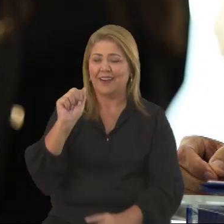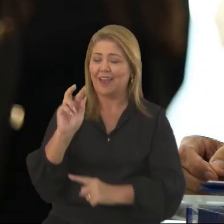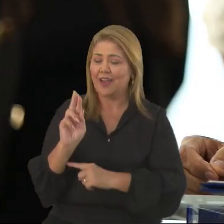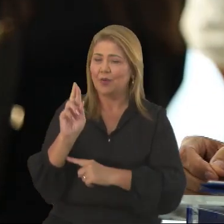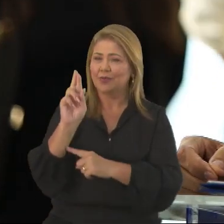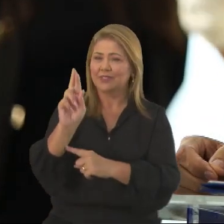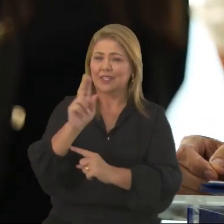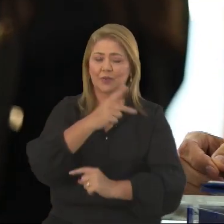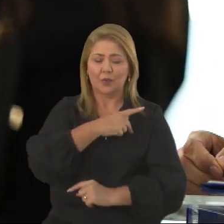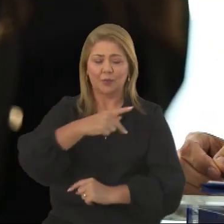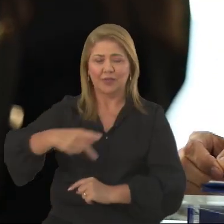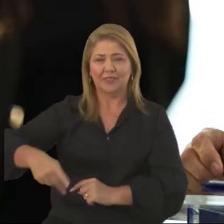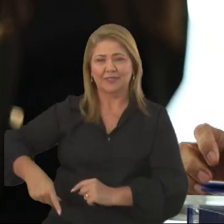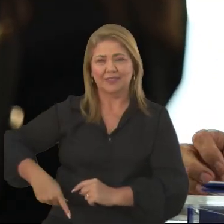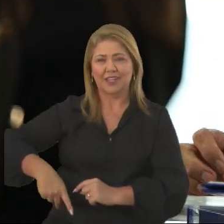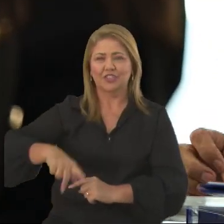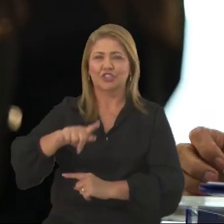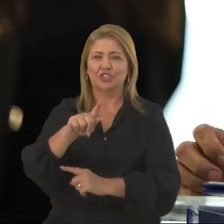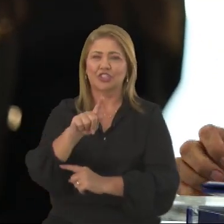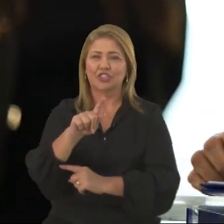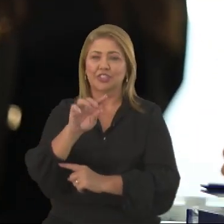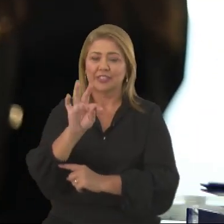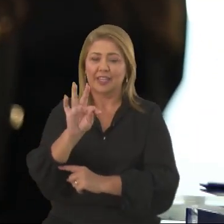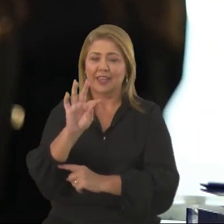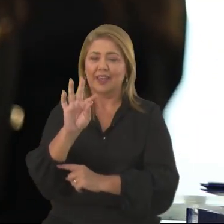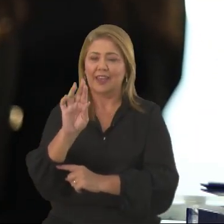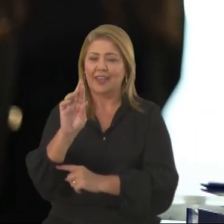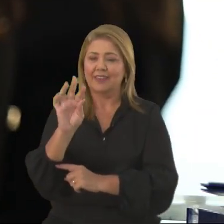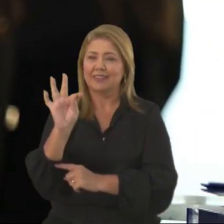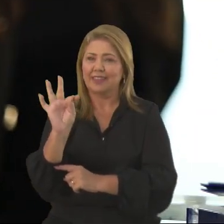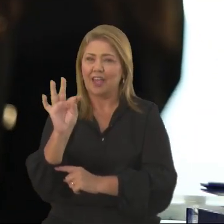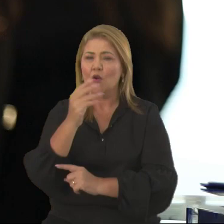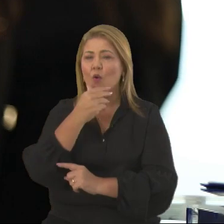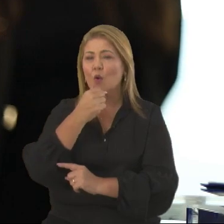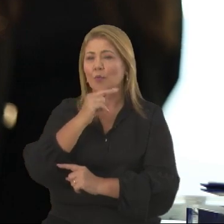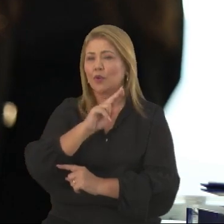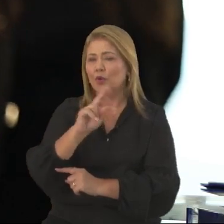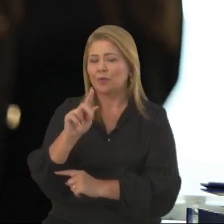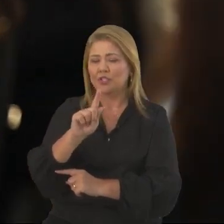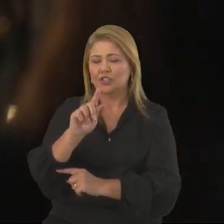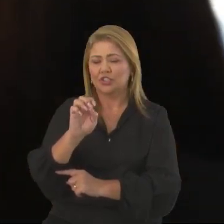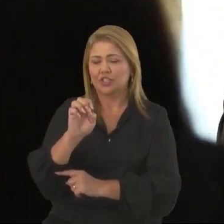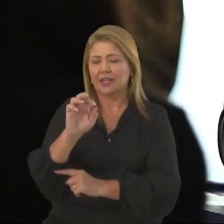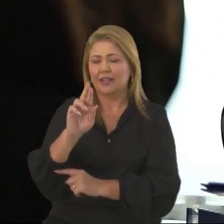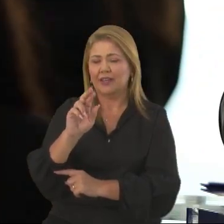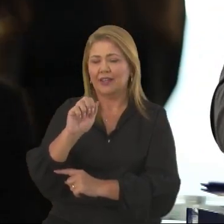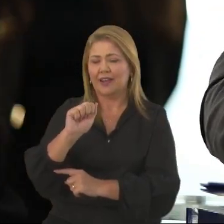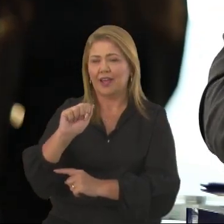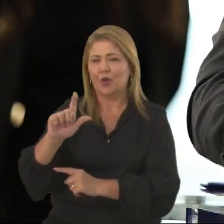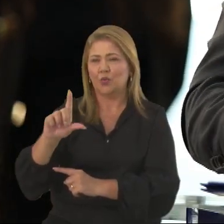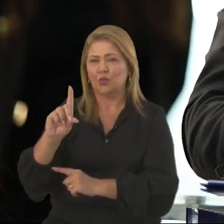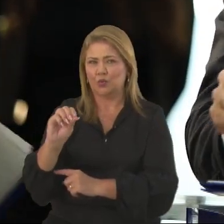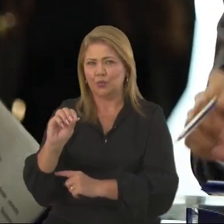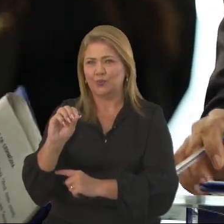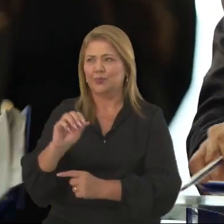representando o presidente deste tribunal, desembargador Geraldo Rodrigues do Nascimento.